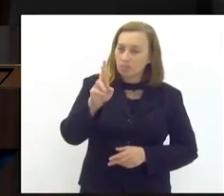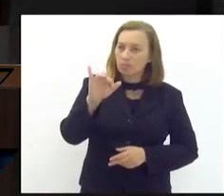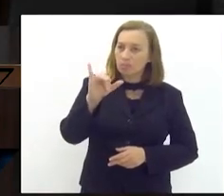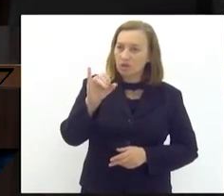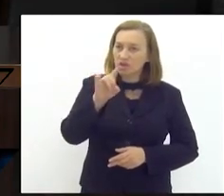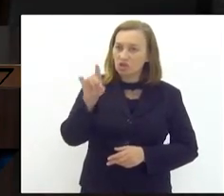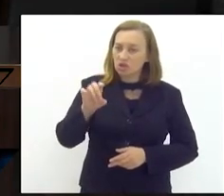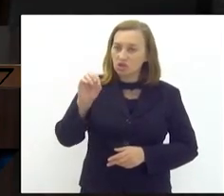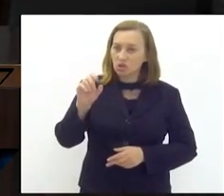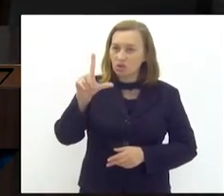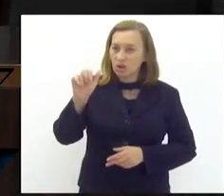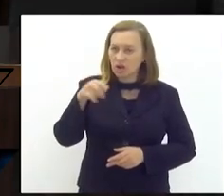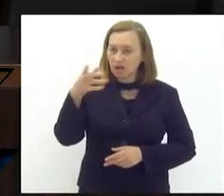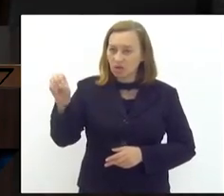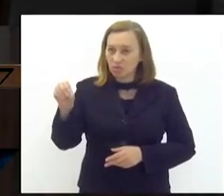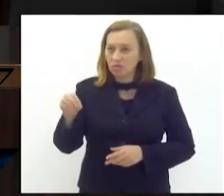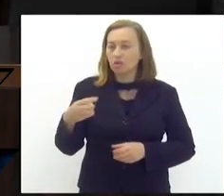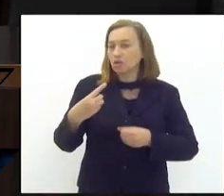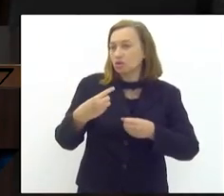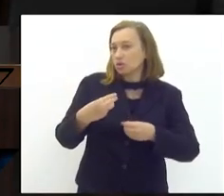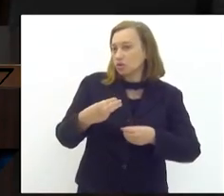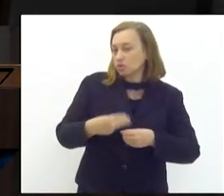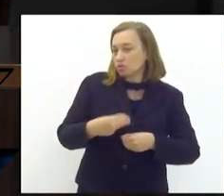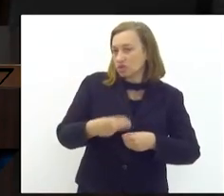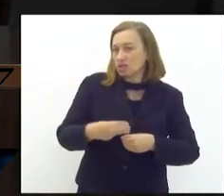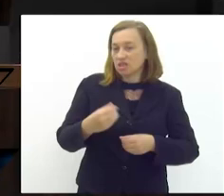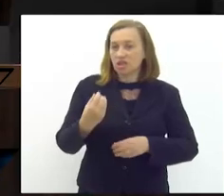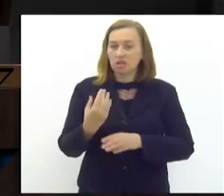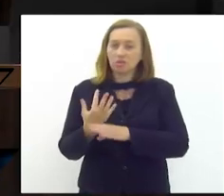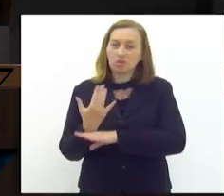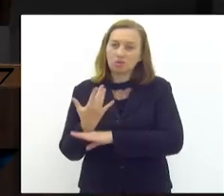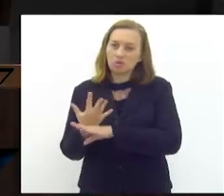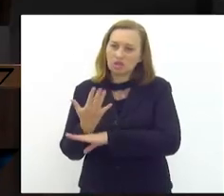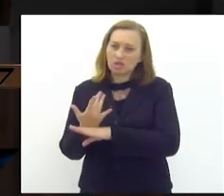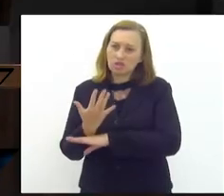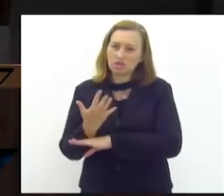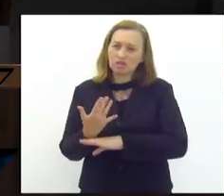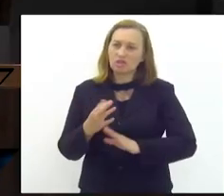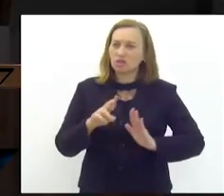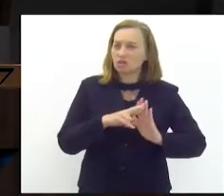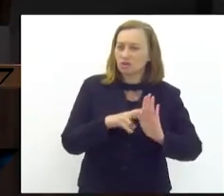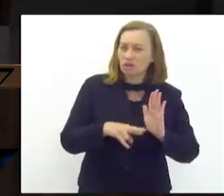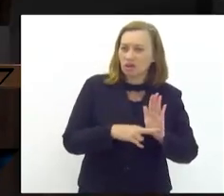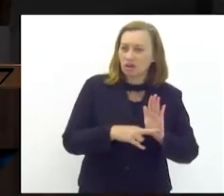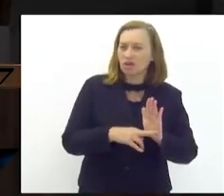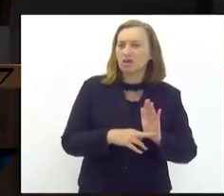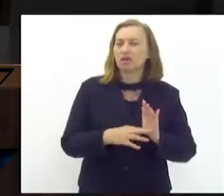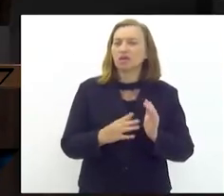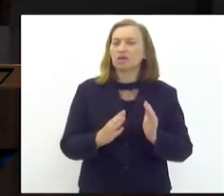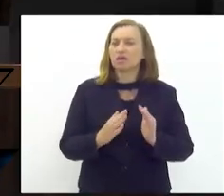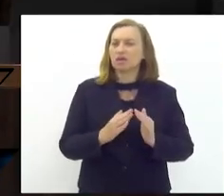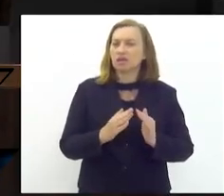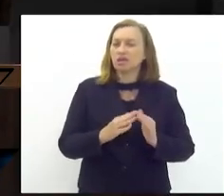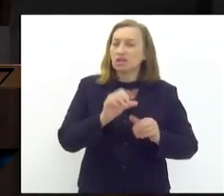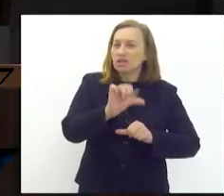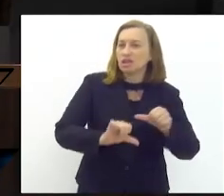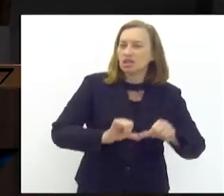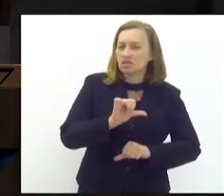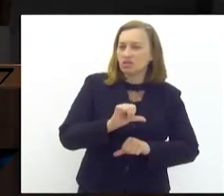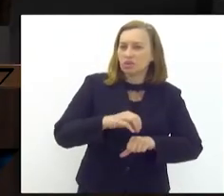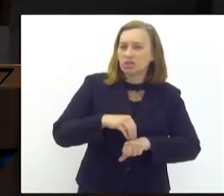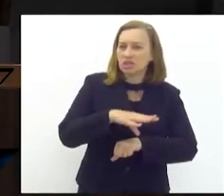no município de Duque de Caxias parecida comissão de indicações legislativas pela transformação em